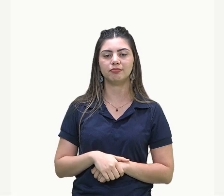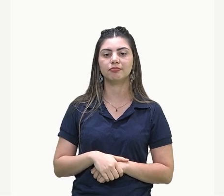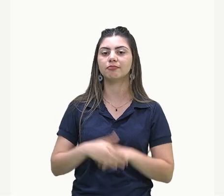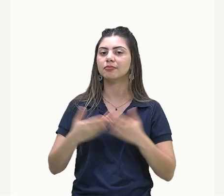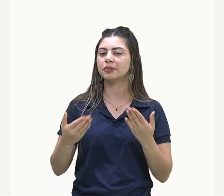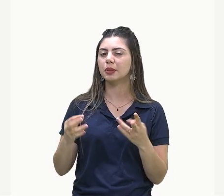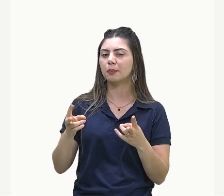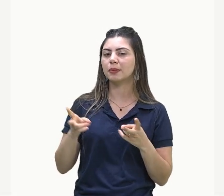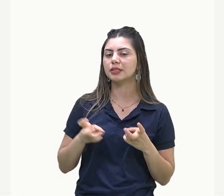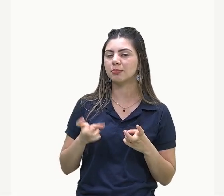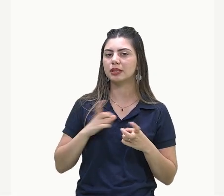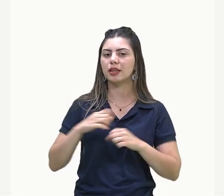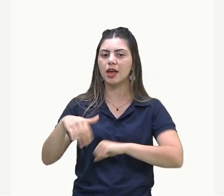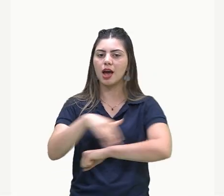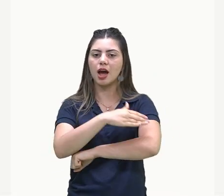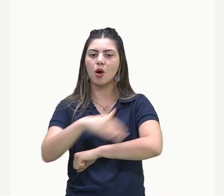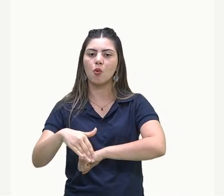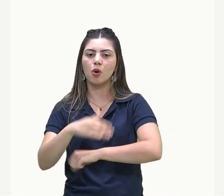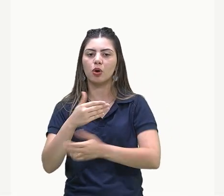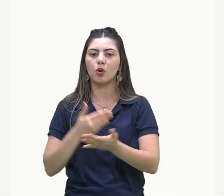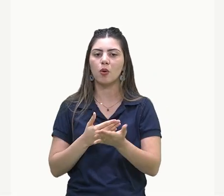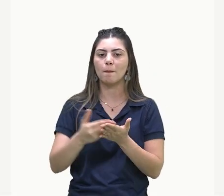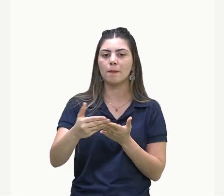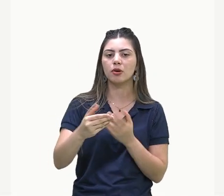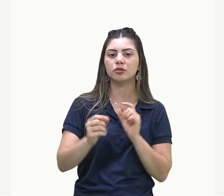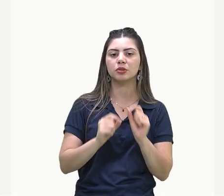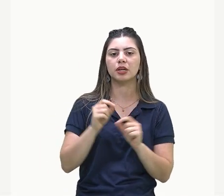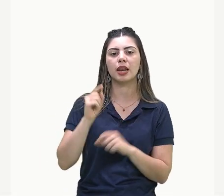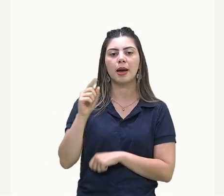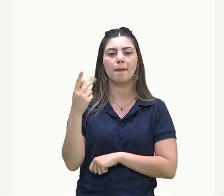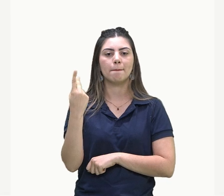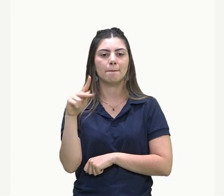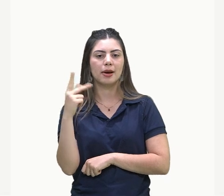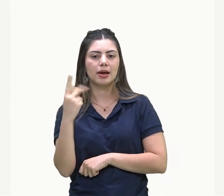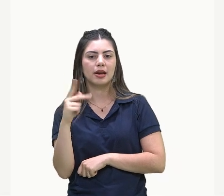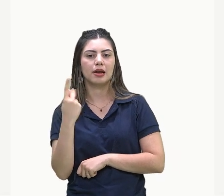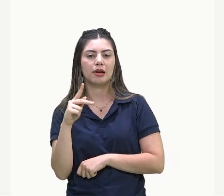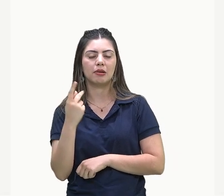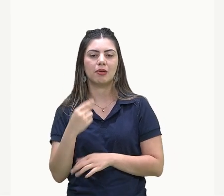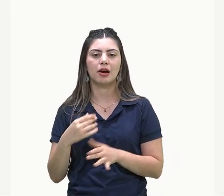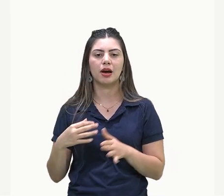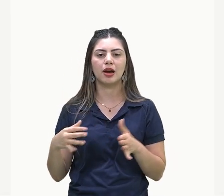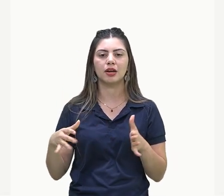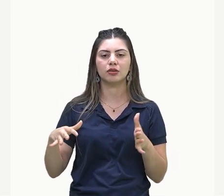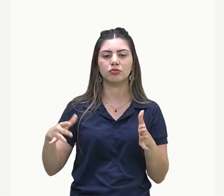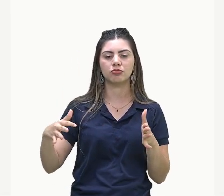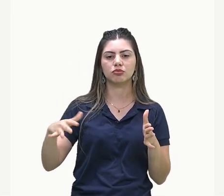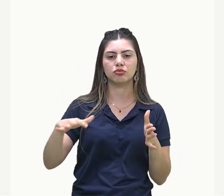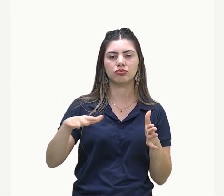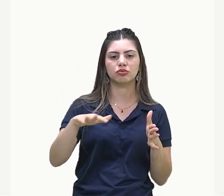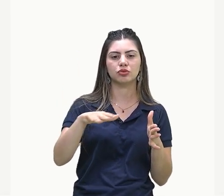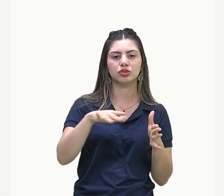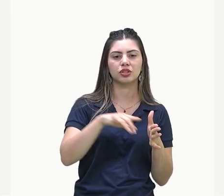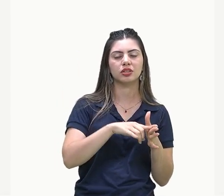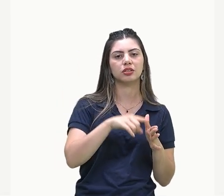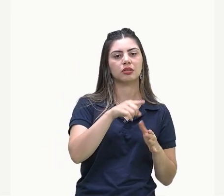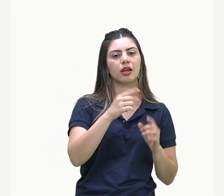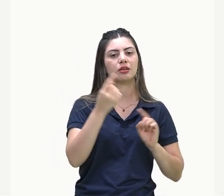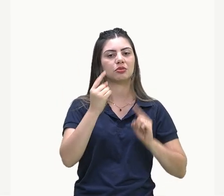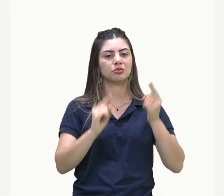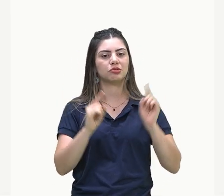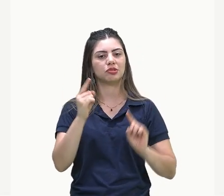essa ligação, gente, que vai do Paranaguá, que vai chegando até Antofagasta,